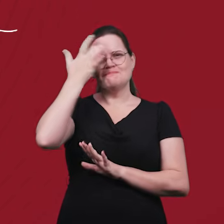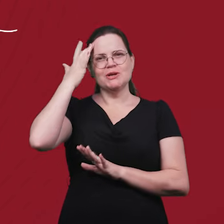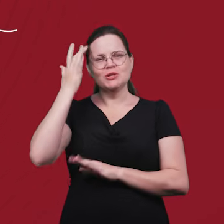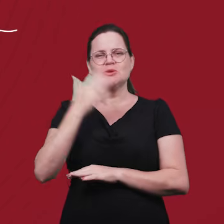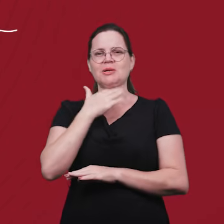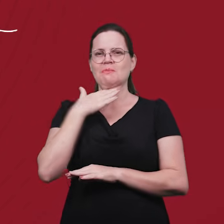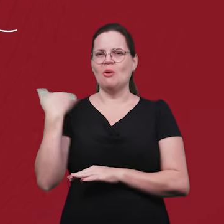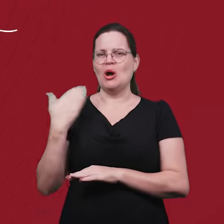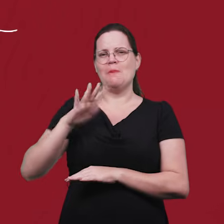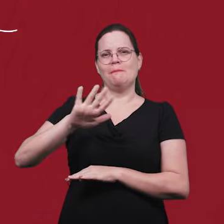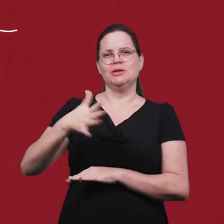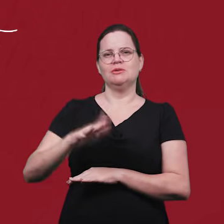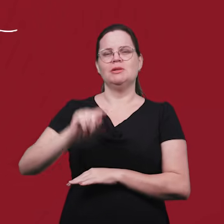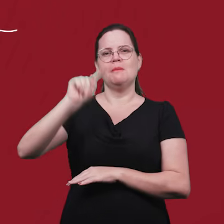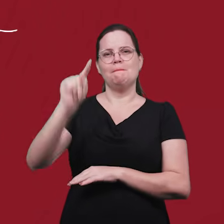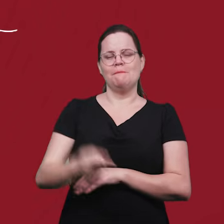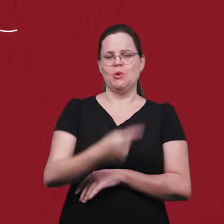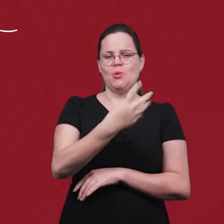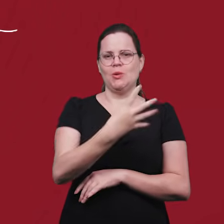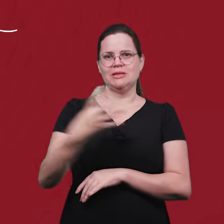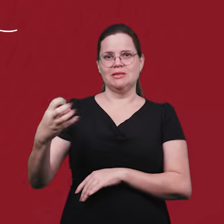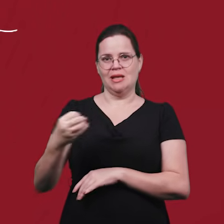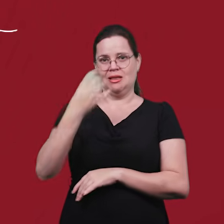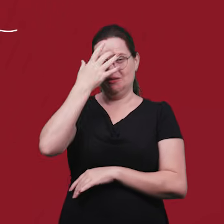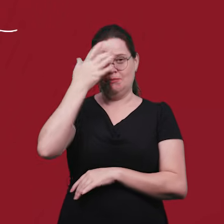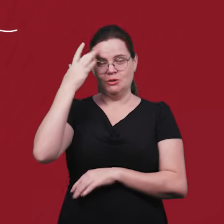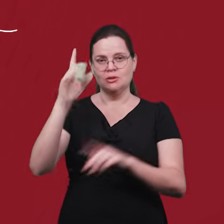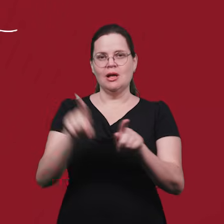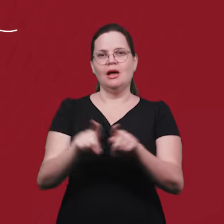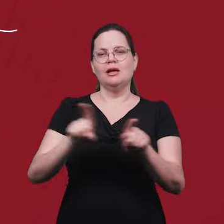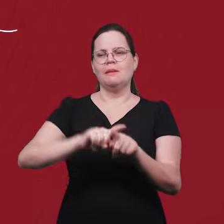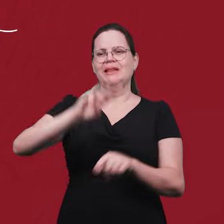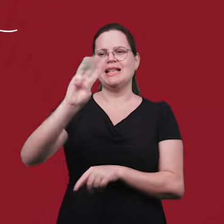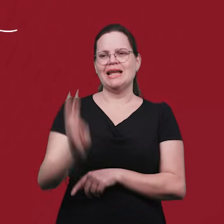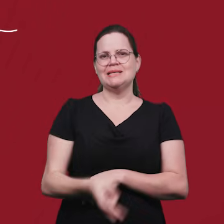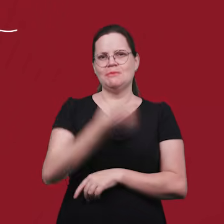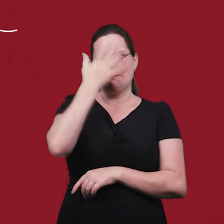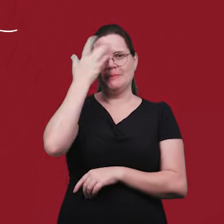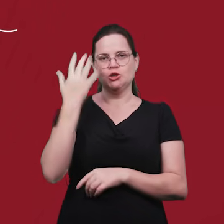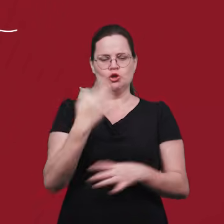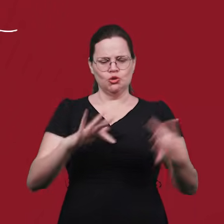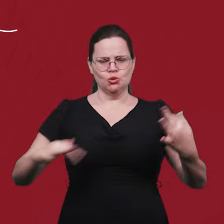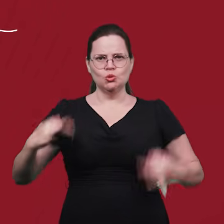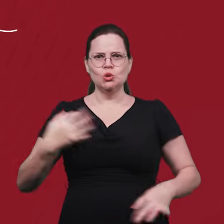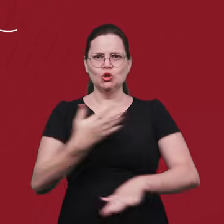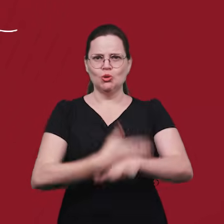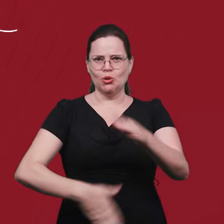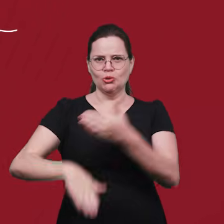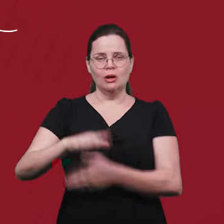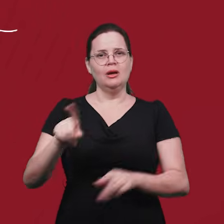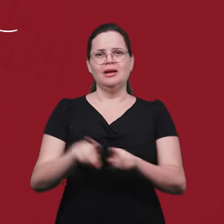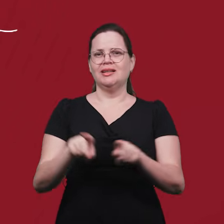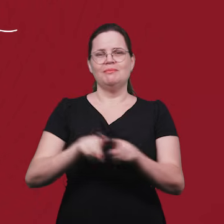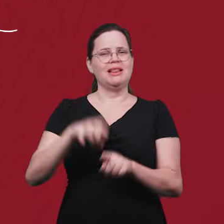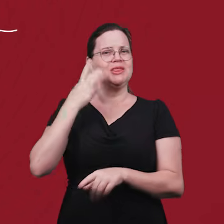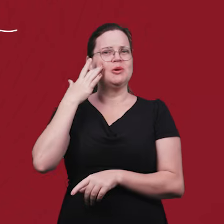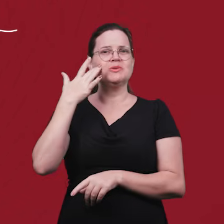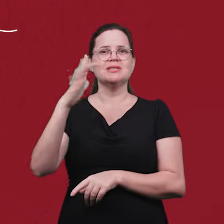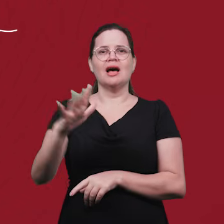de 1.450 mortos, além de 3.200 feridos, e um número